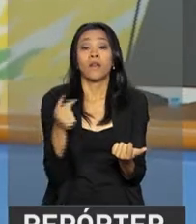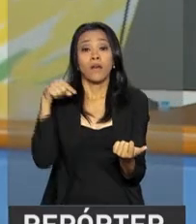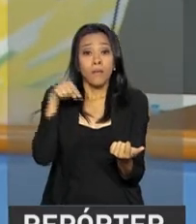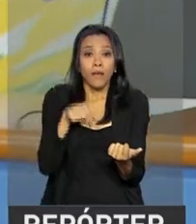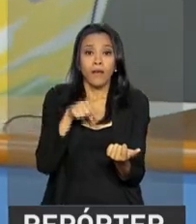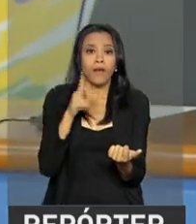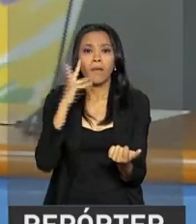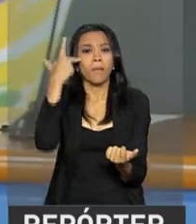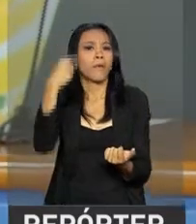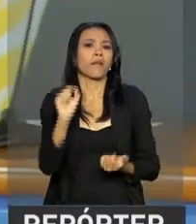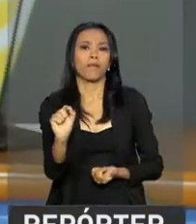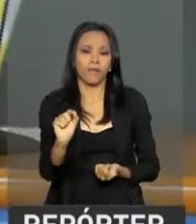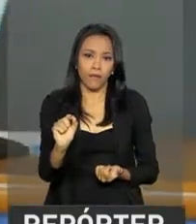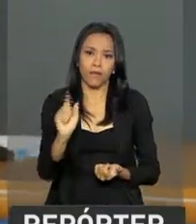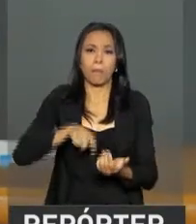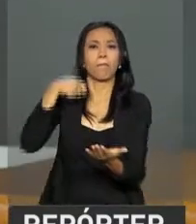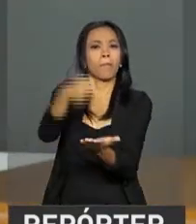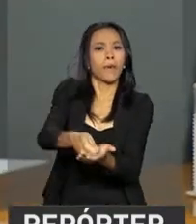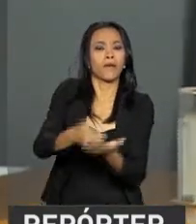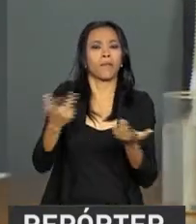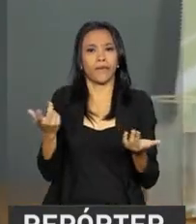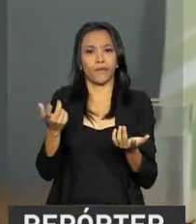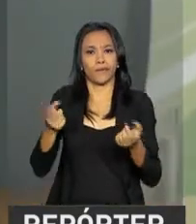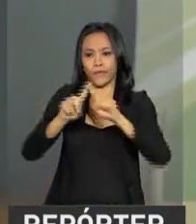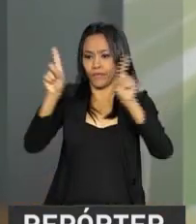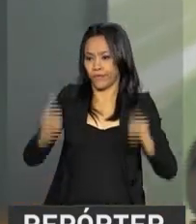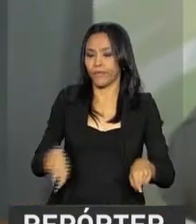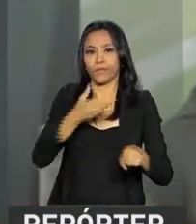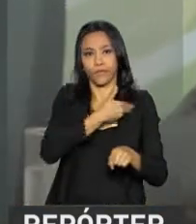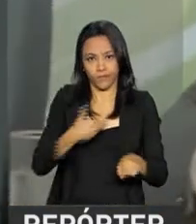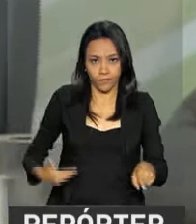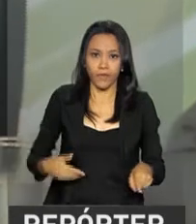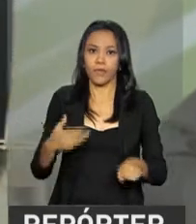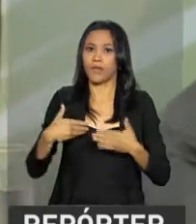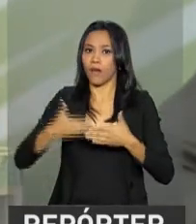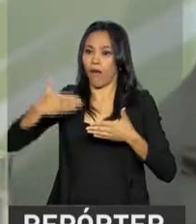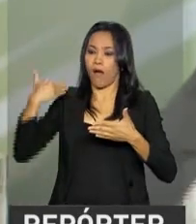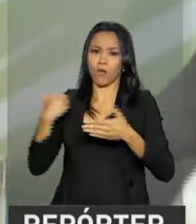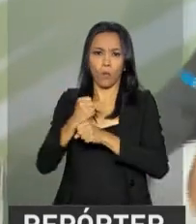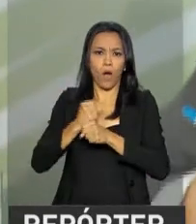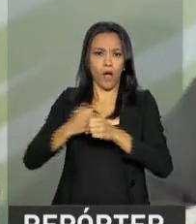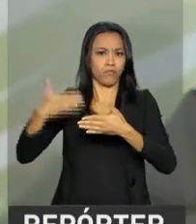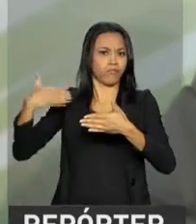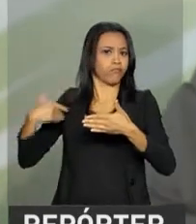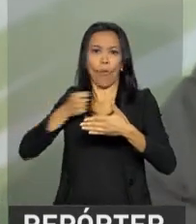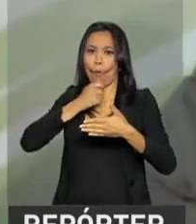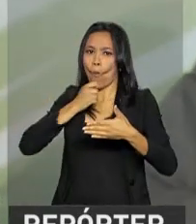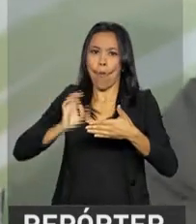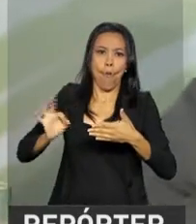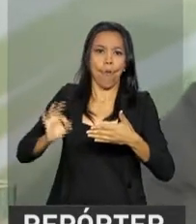para é pagamento de despesas de funcionamento dos órgãos que ficarão ao longo do ano esse né extremamente